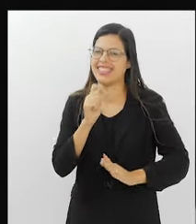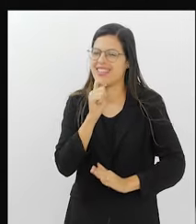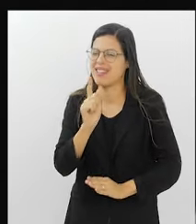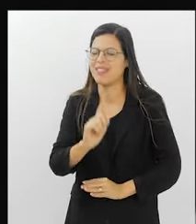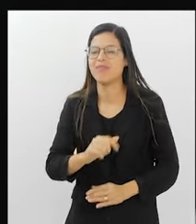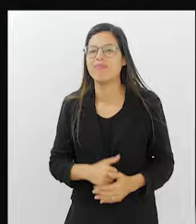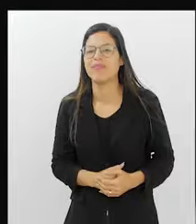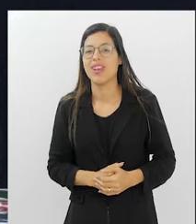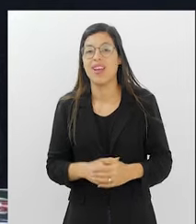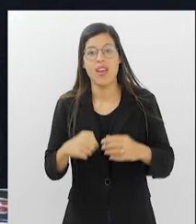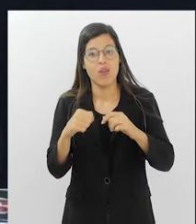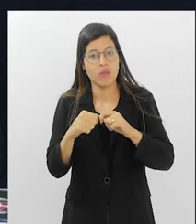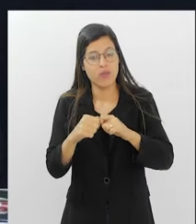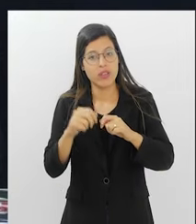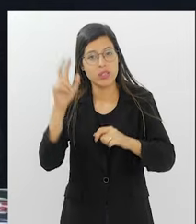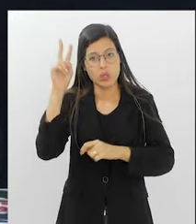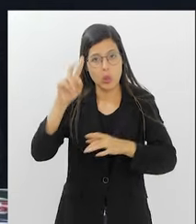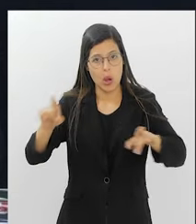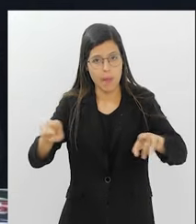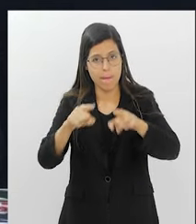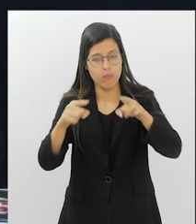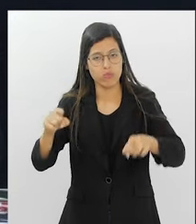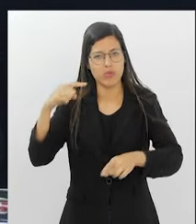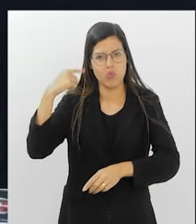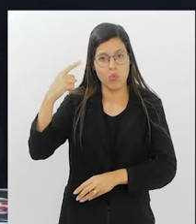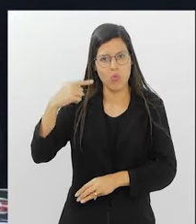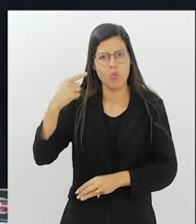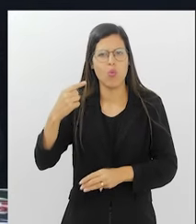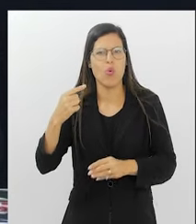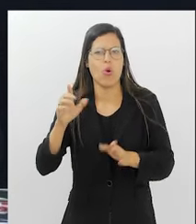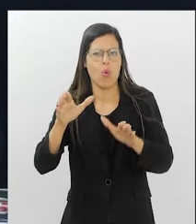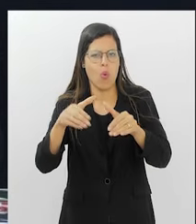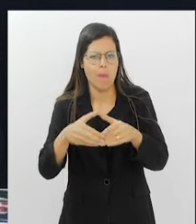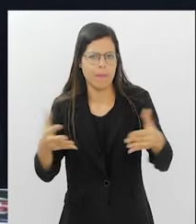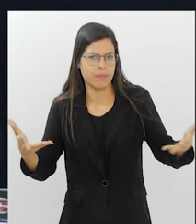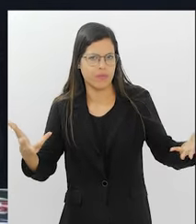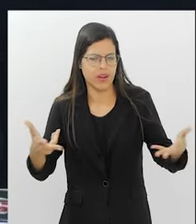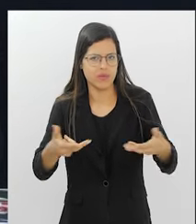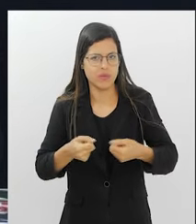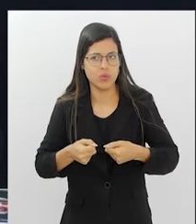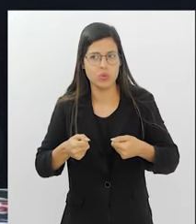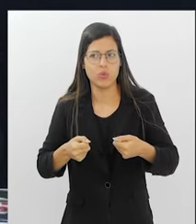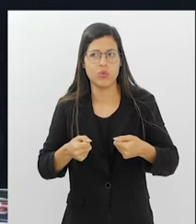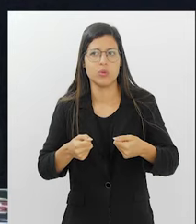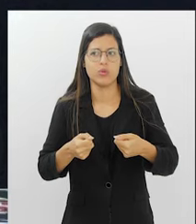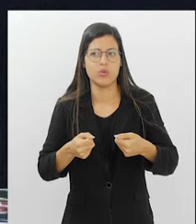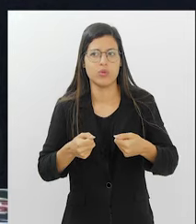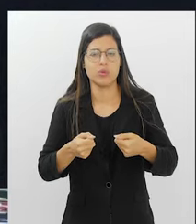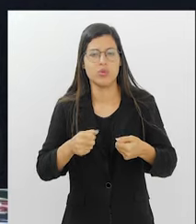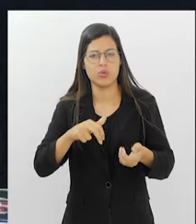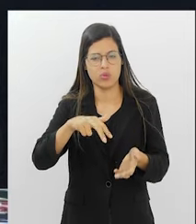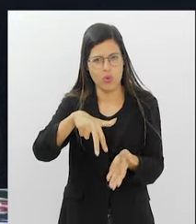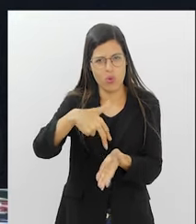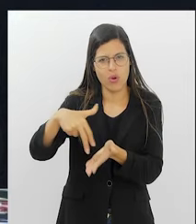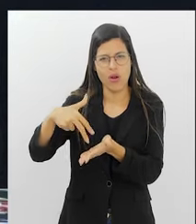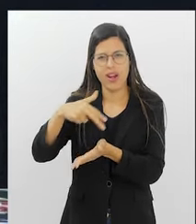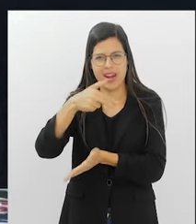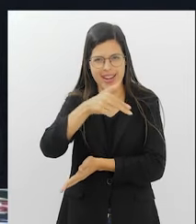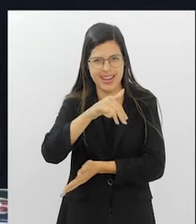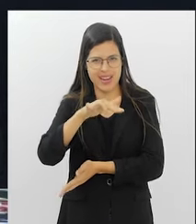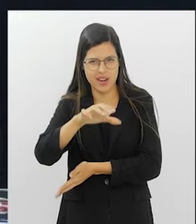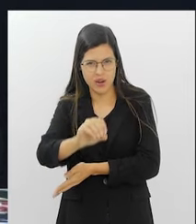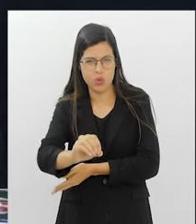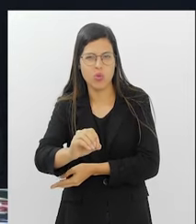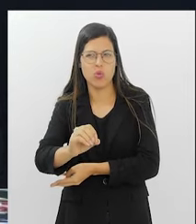n eu fiz um enredo sobre a loucura e a escola foi maravilhosa foi a gente abria com o nosso coreógrafo era o Nino